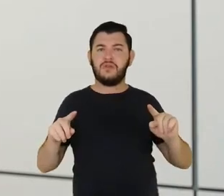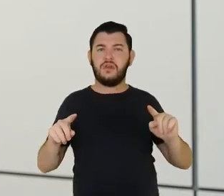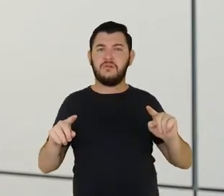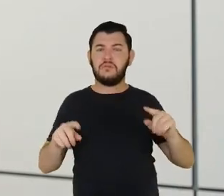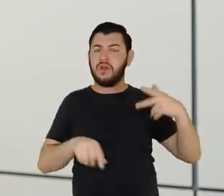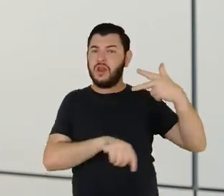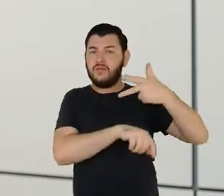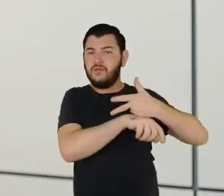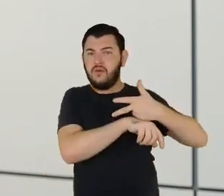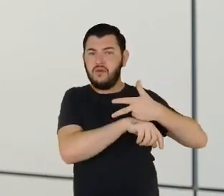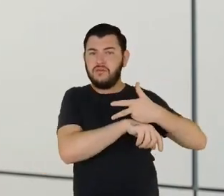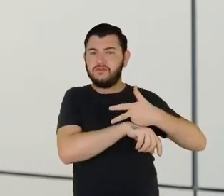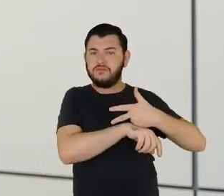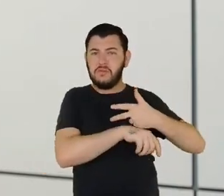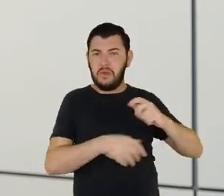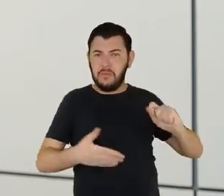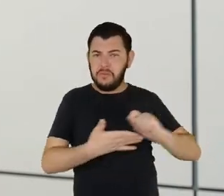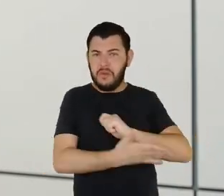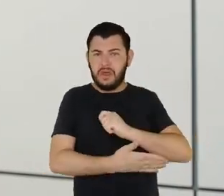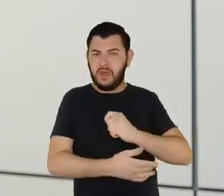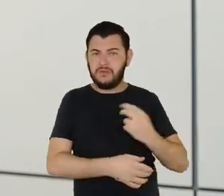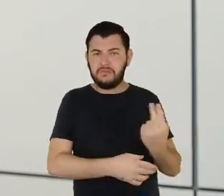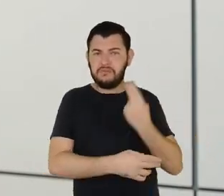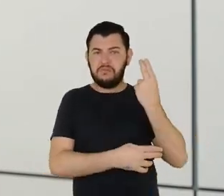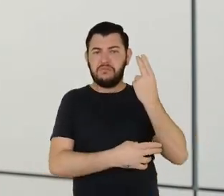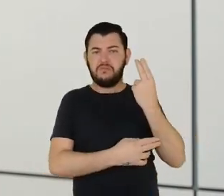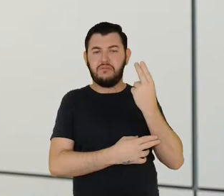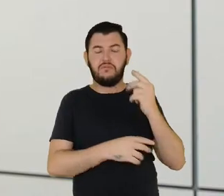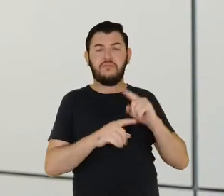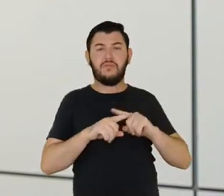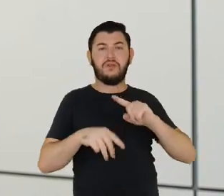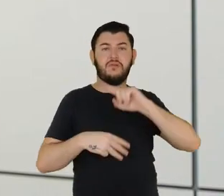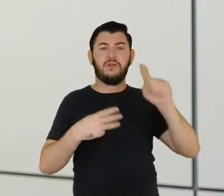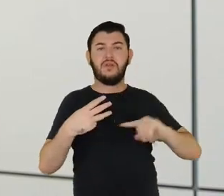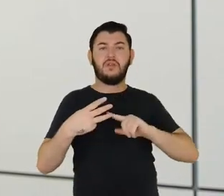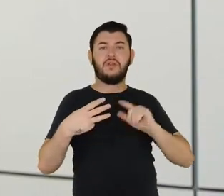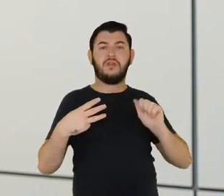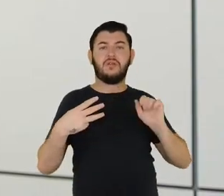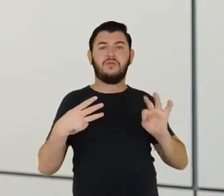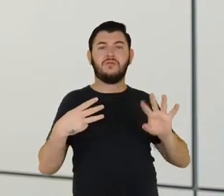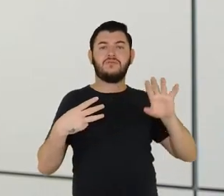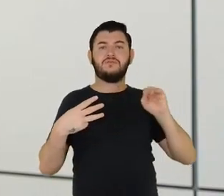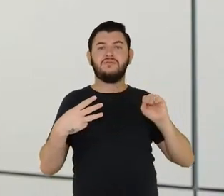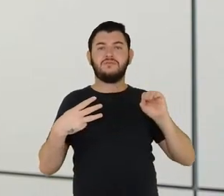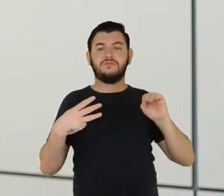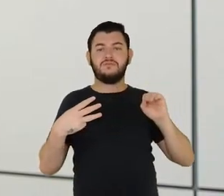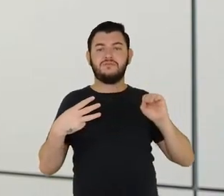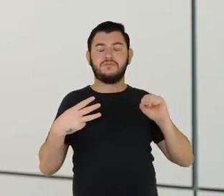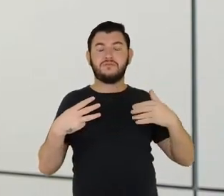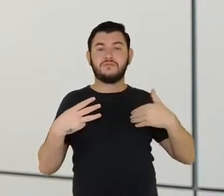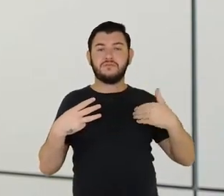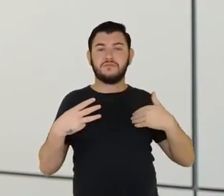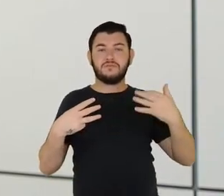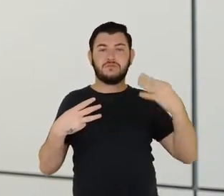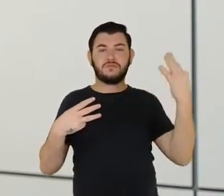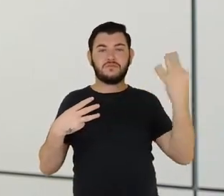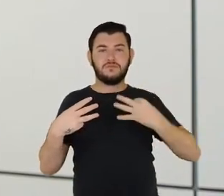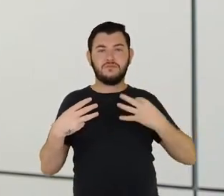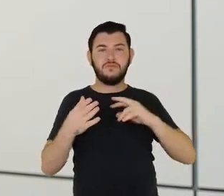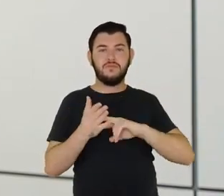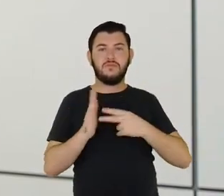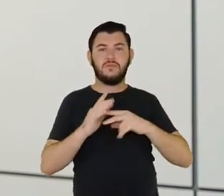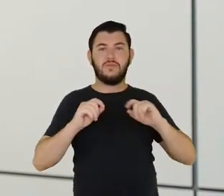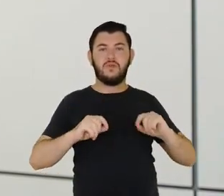depois, como terceiro ato, que foi, para mim, o mais bonito, foi a descida da rampa, o presidente Lula, e